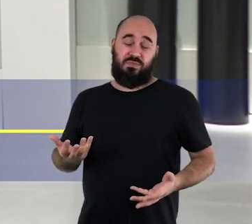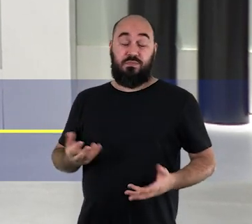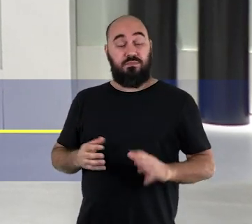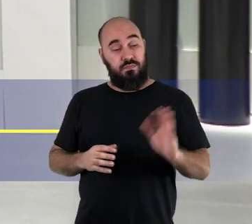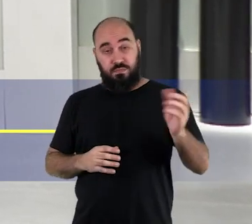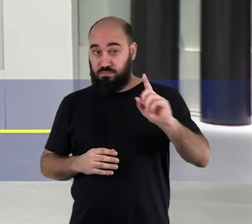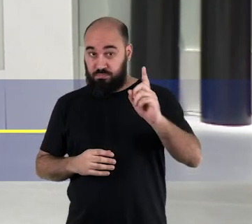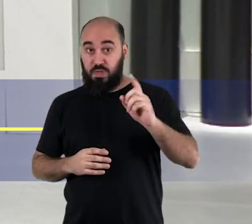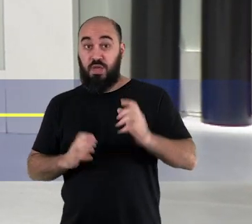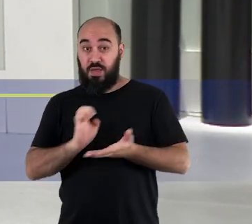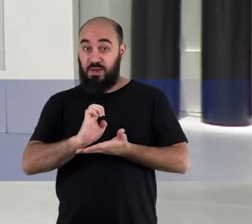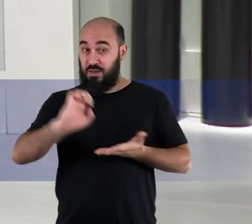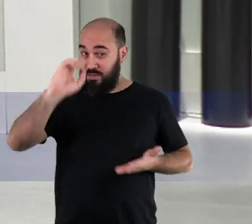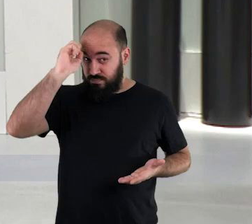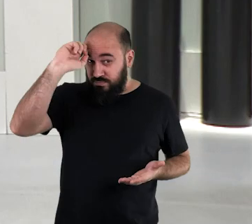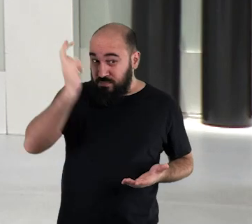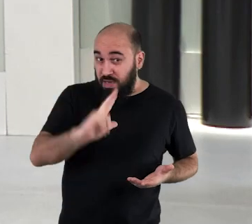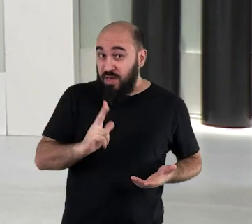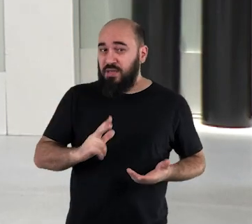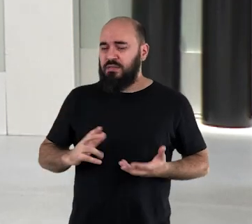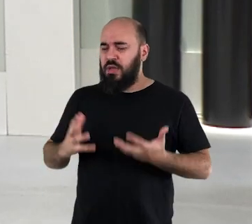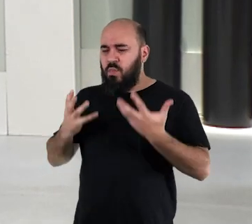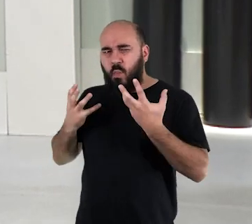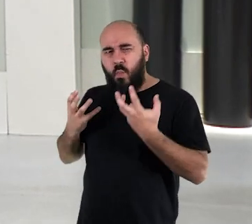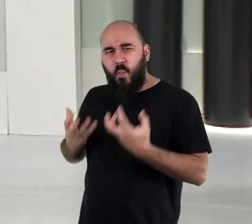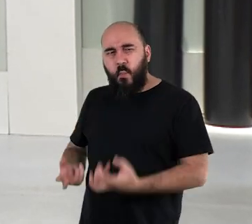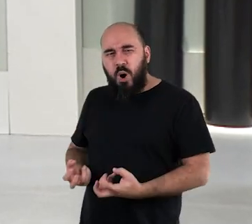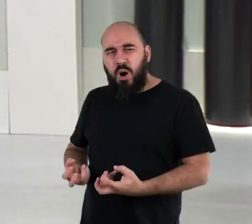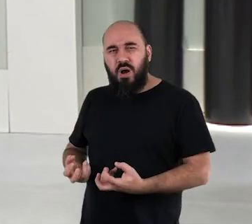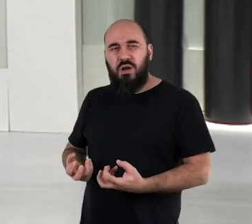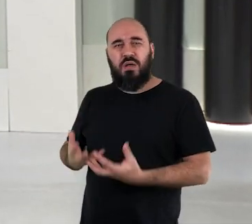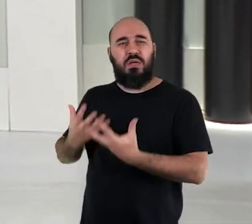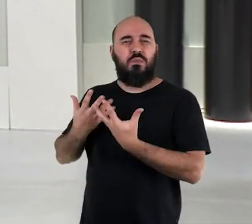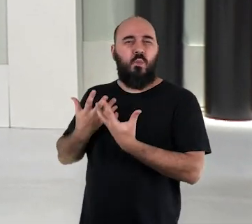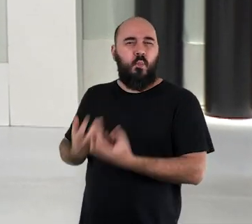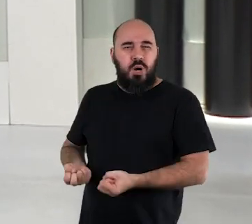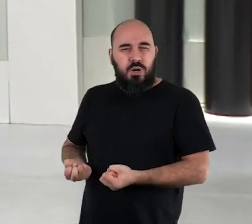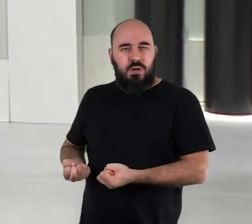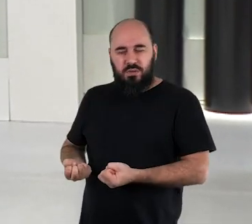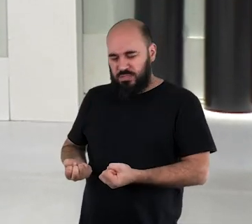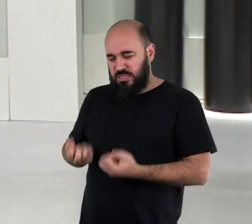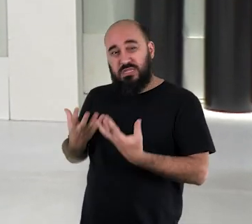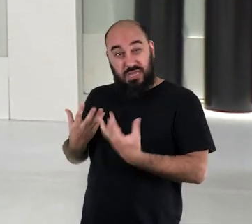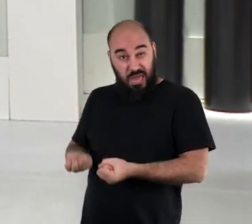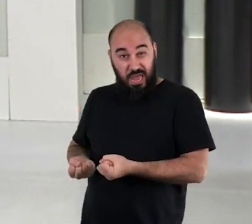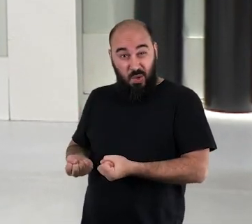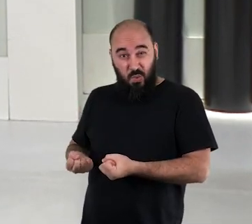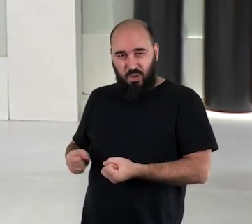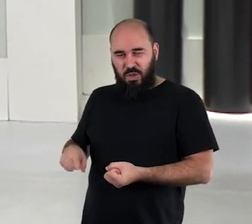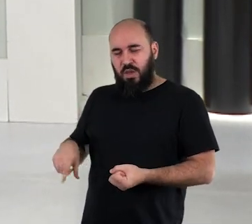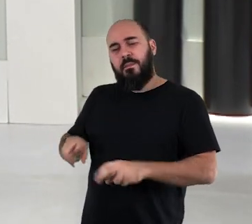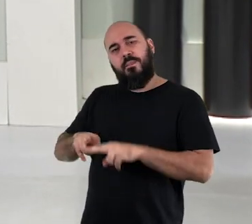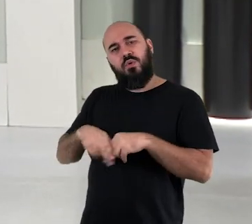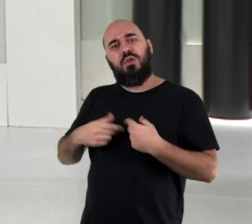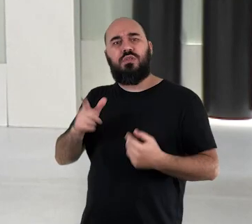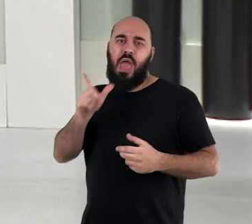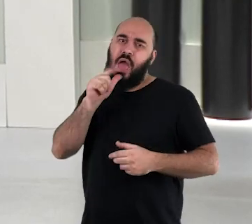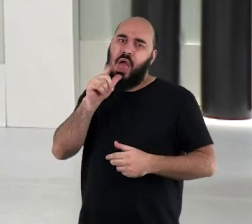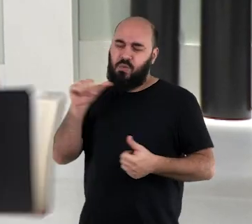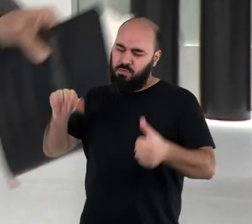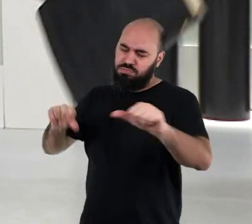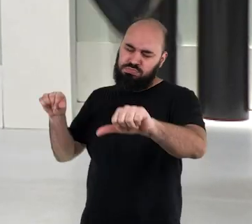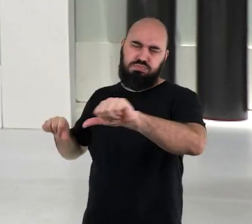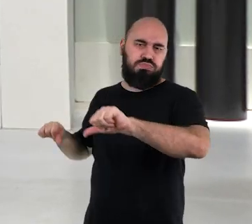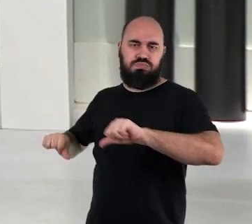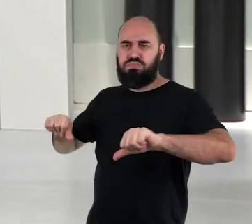água, mais água, mais água. Foi tanta água que foi preciso fazer assim um canal para que a água corresse. Então Elias, diante do altar de